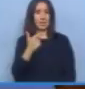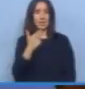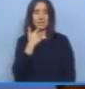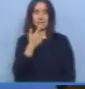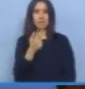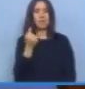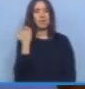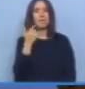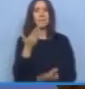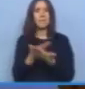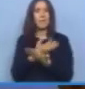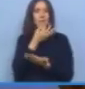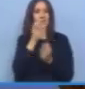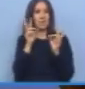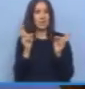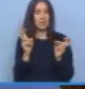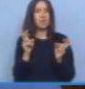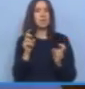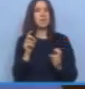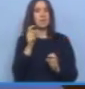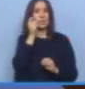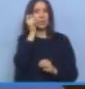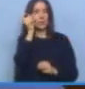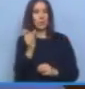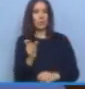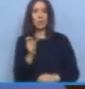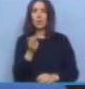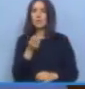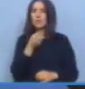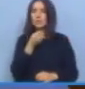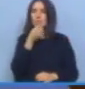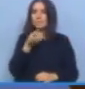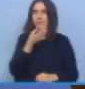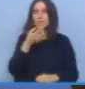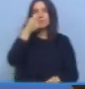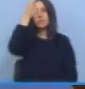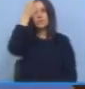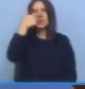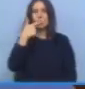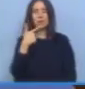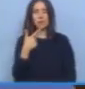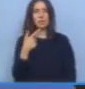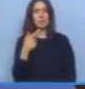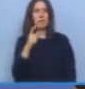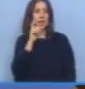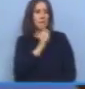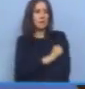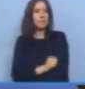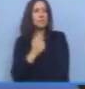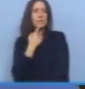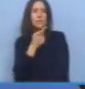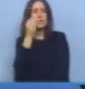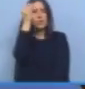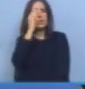falávamos há pouco do pão, e ele contou a história de... Alguém perguntou à rapariga de que é que ela tinha